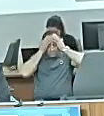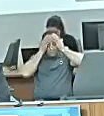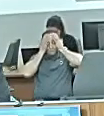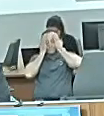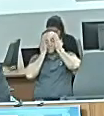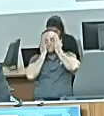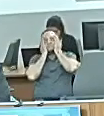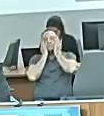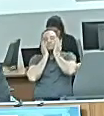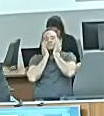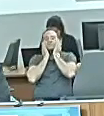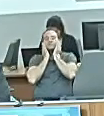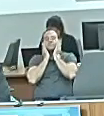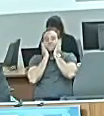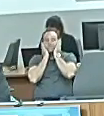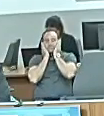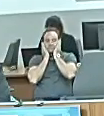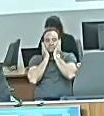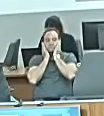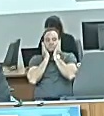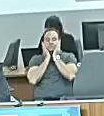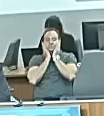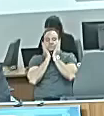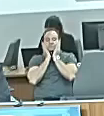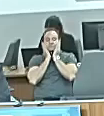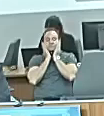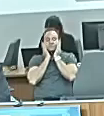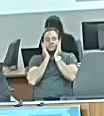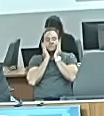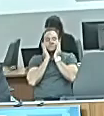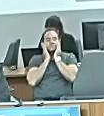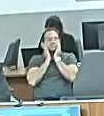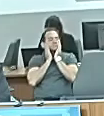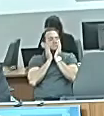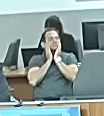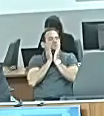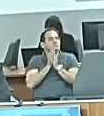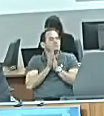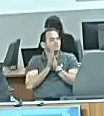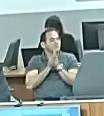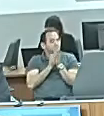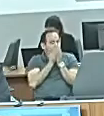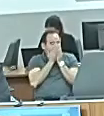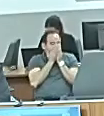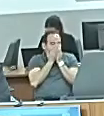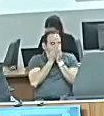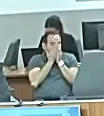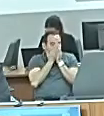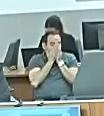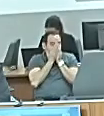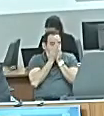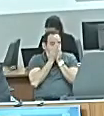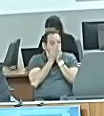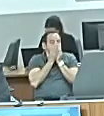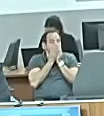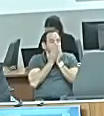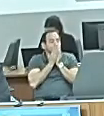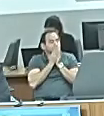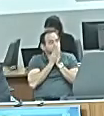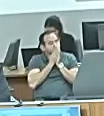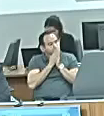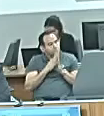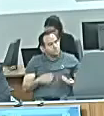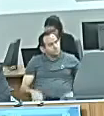dos agentes aqui presentes dos servidores aqui presentes seus podem ter certeza que também é a ansiedade da administração com